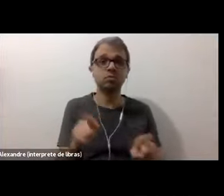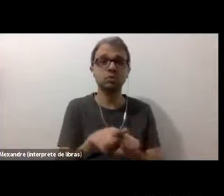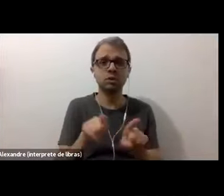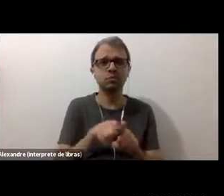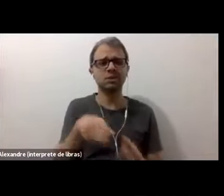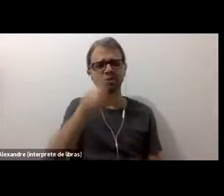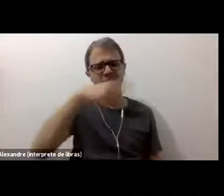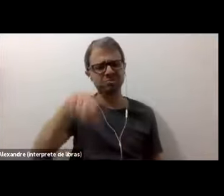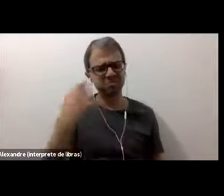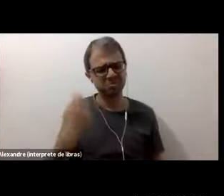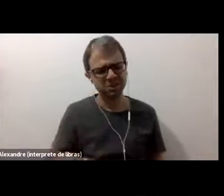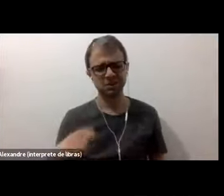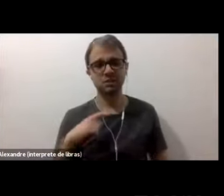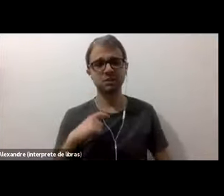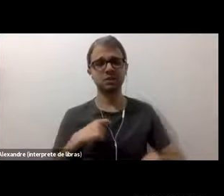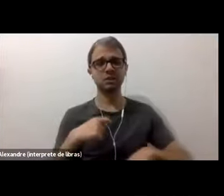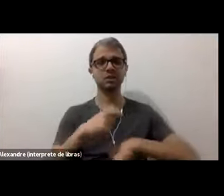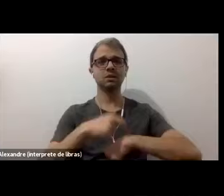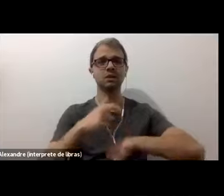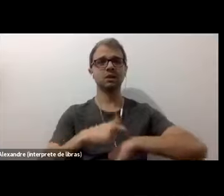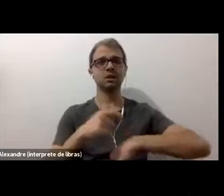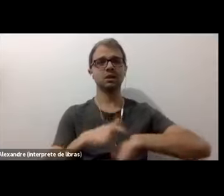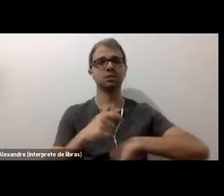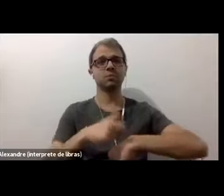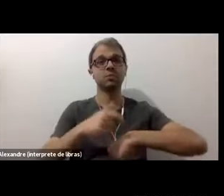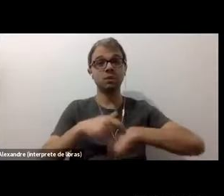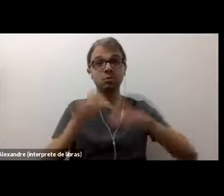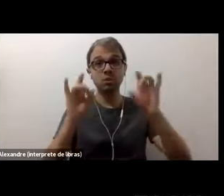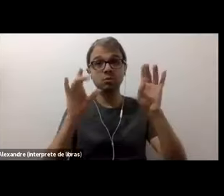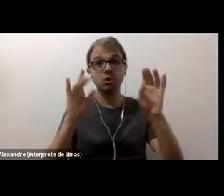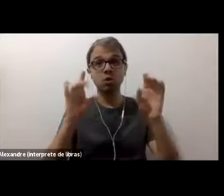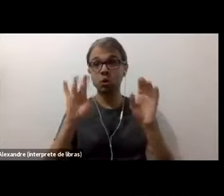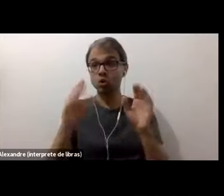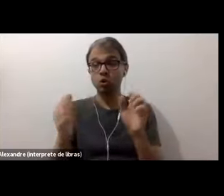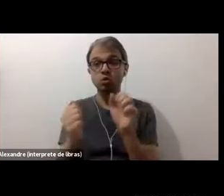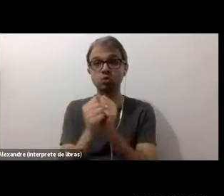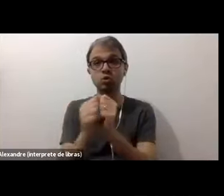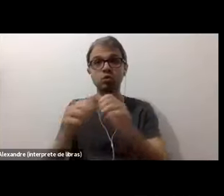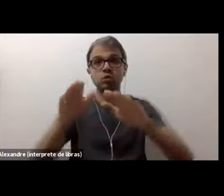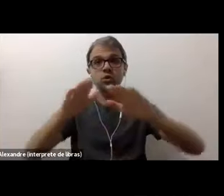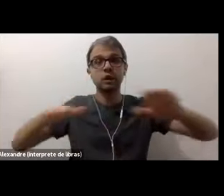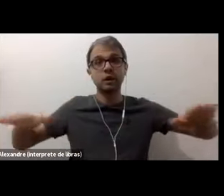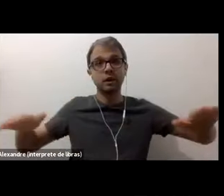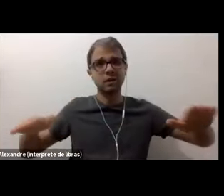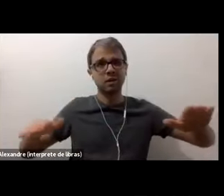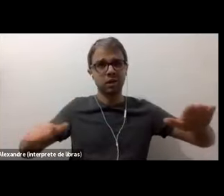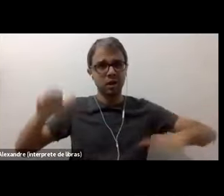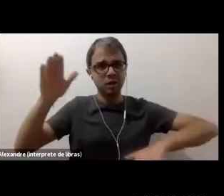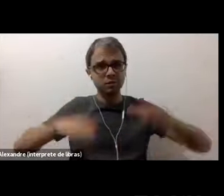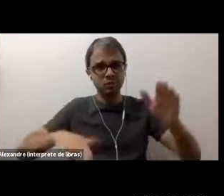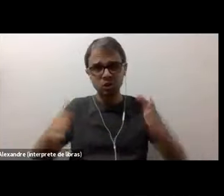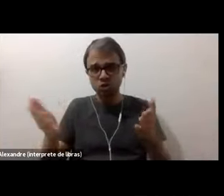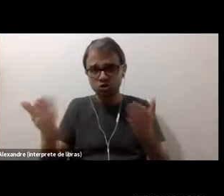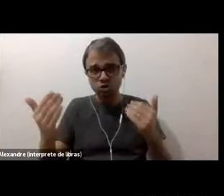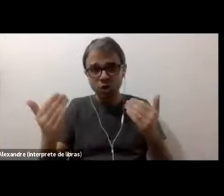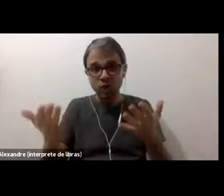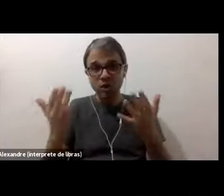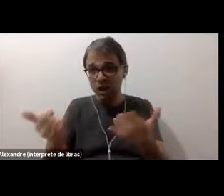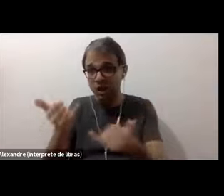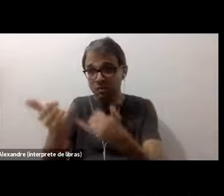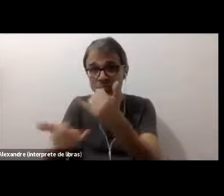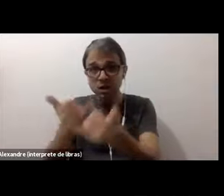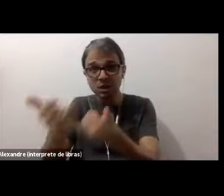ter um tempinho para se dedicar, né, com as crianças, se dedicar. Às vezes os jovens querem jogar alguma coisa, às vezes meia hora